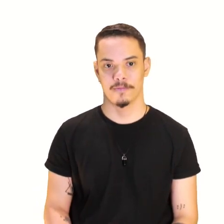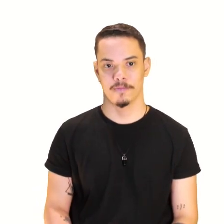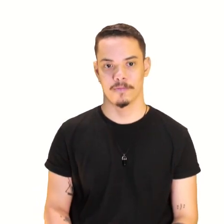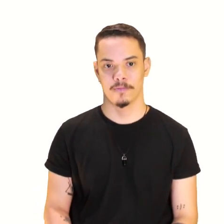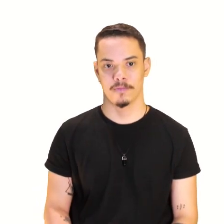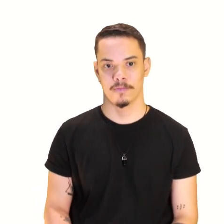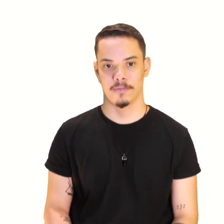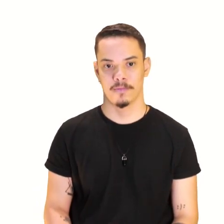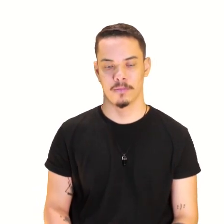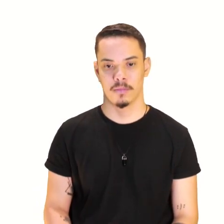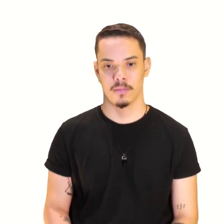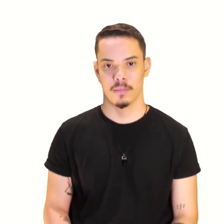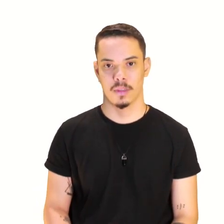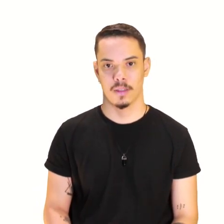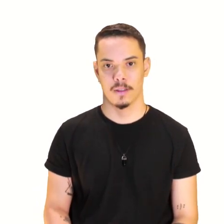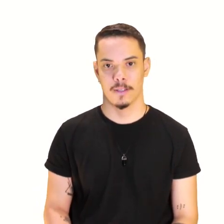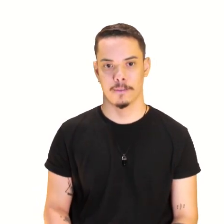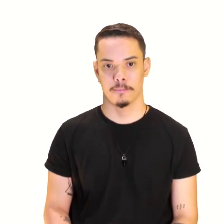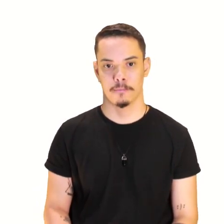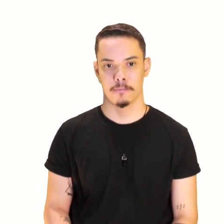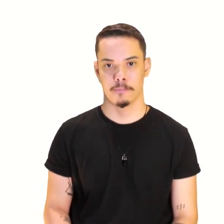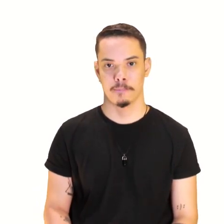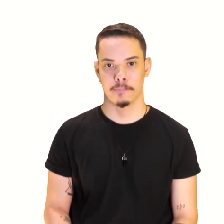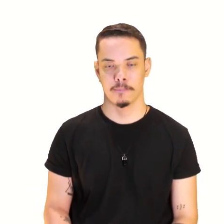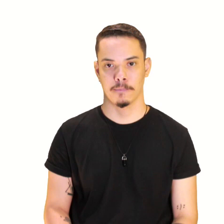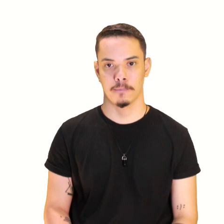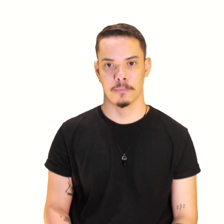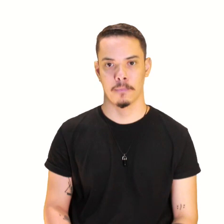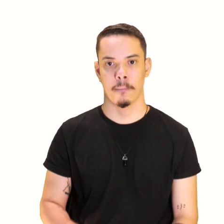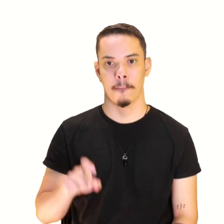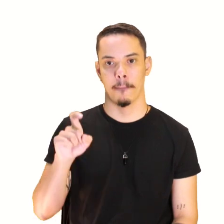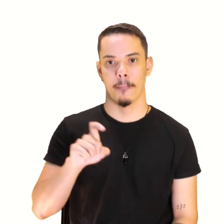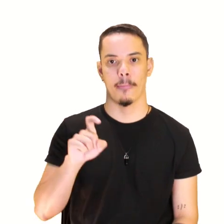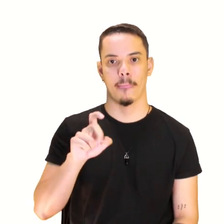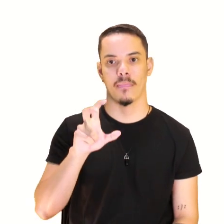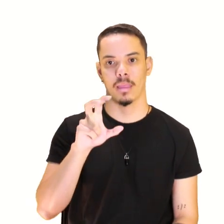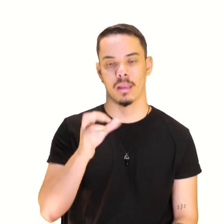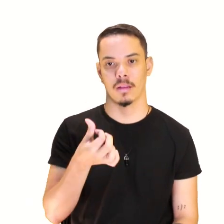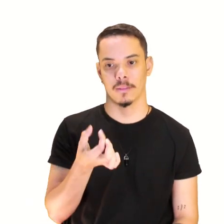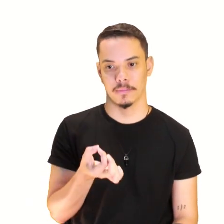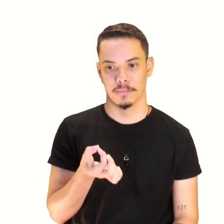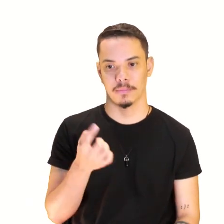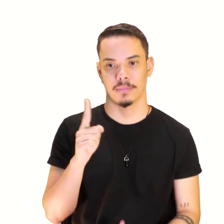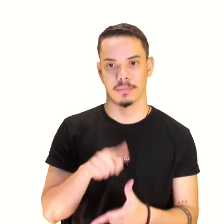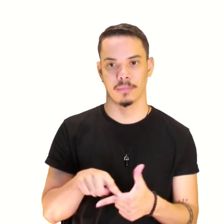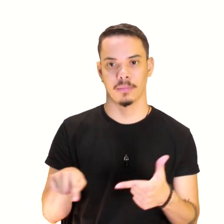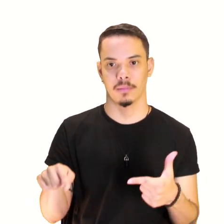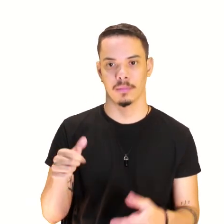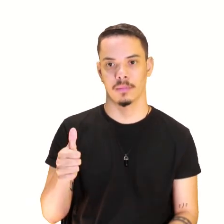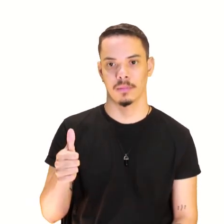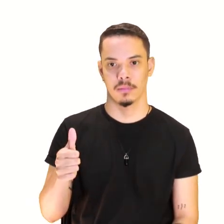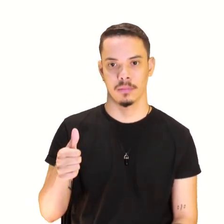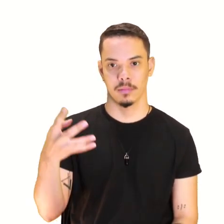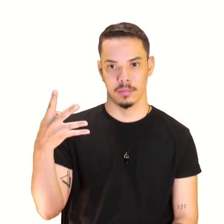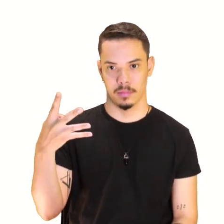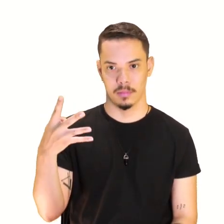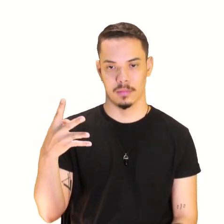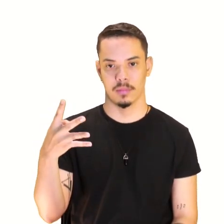Tá multiplicando, vai passar? Dividindo. 560 dividido por 14 vai